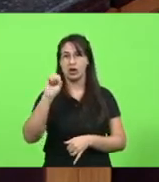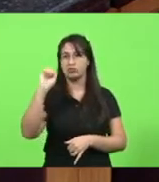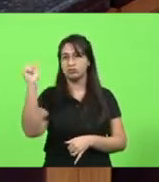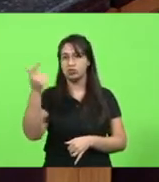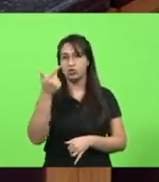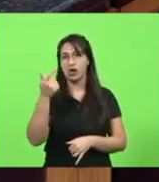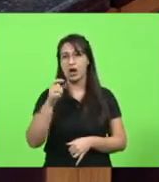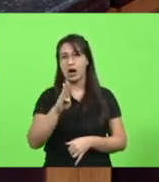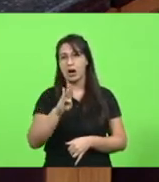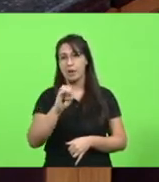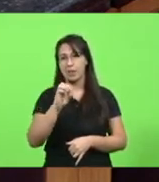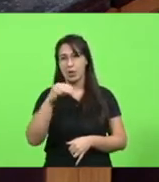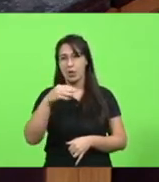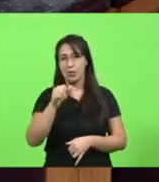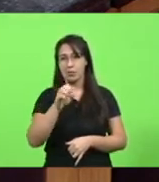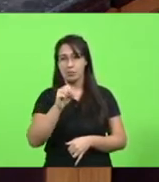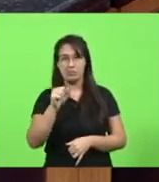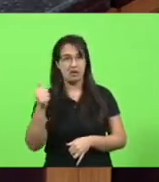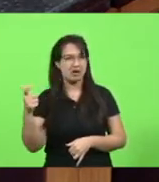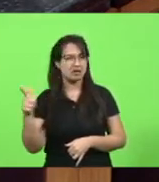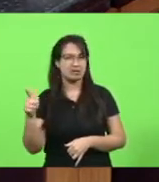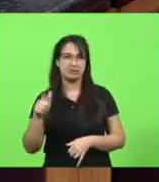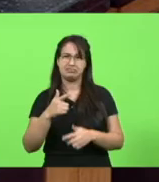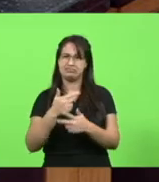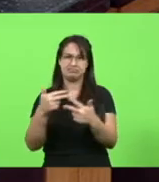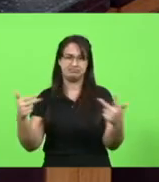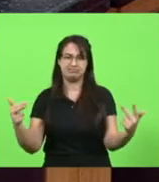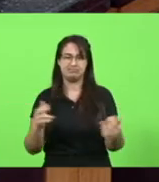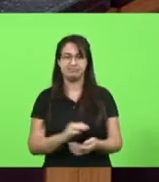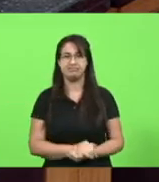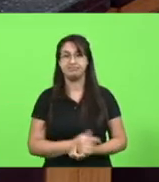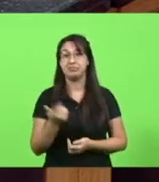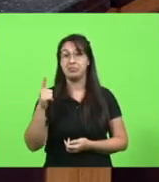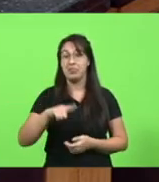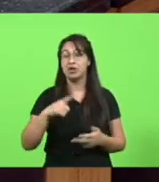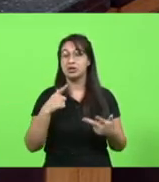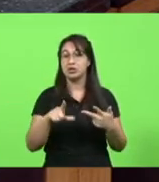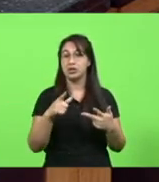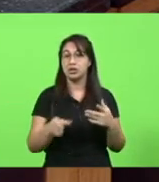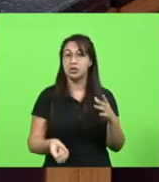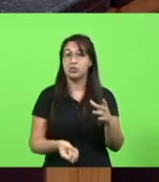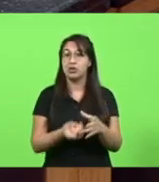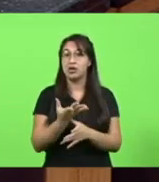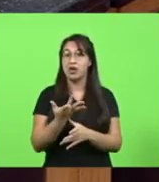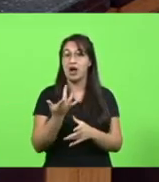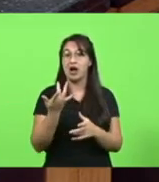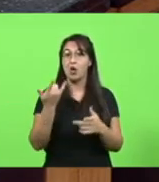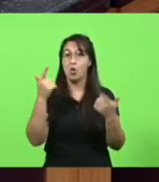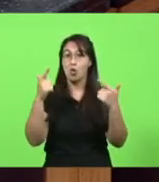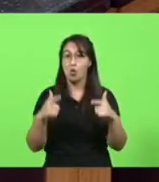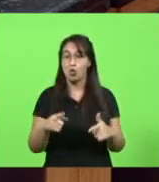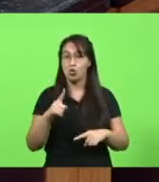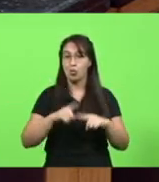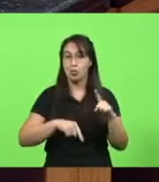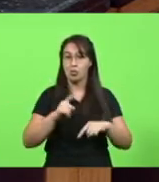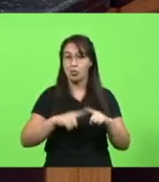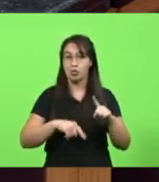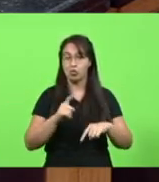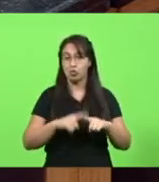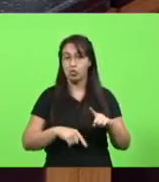outras. Uma legislação também que permita a criação de novos subprodutos da exploração do